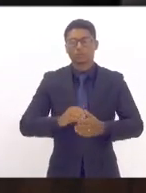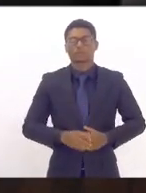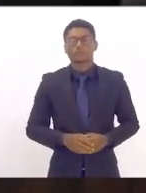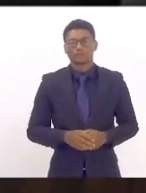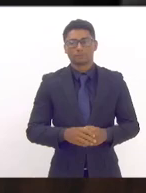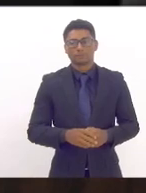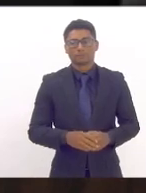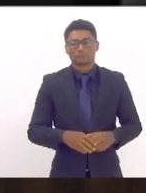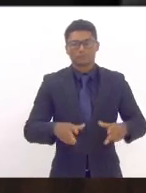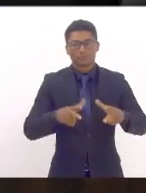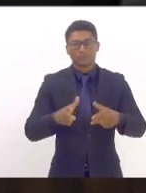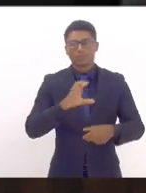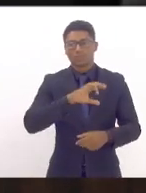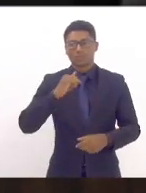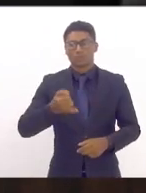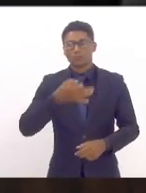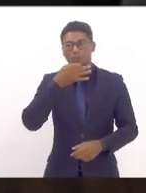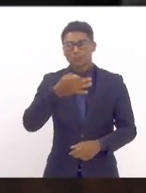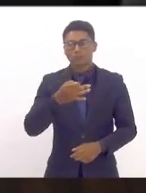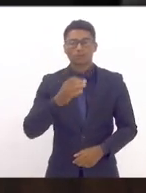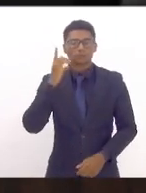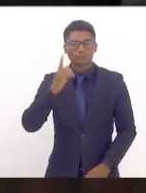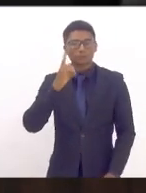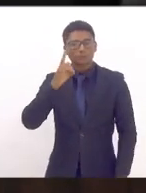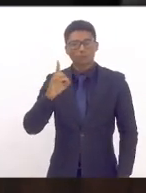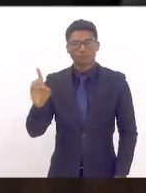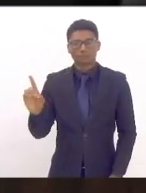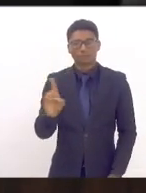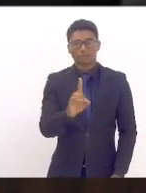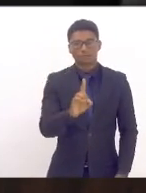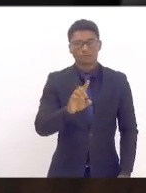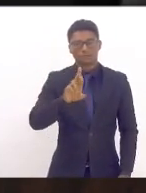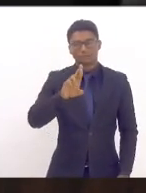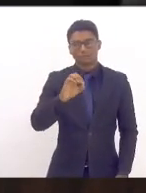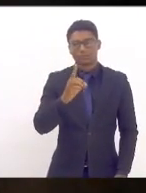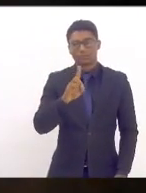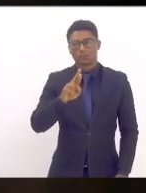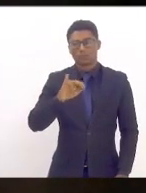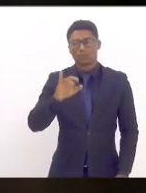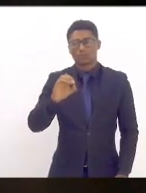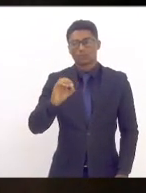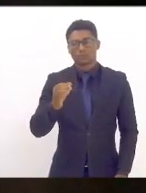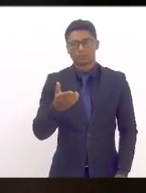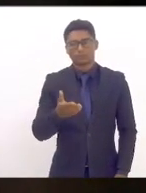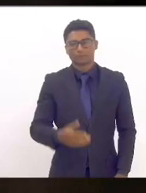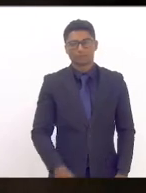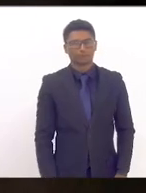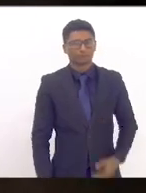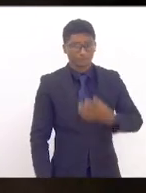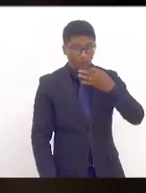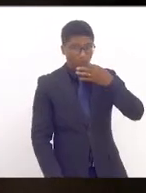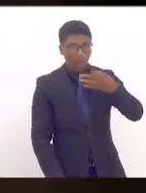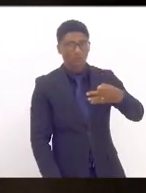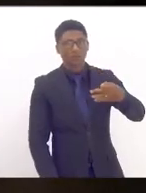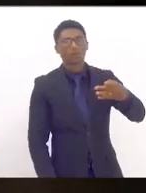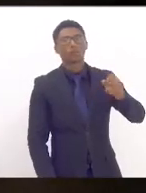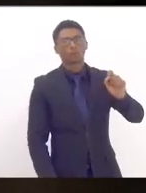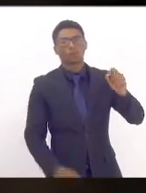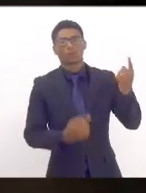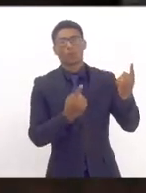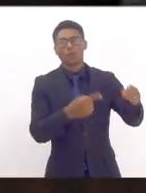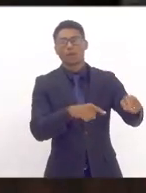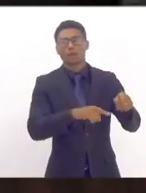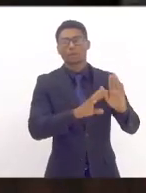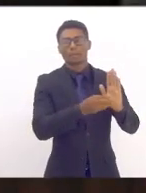parecer pela comissão de condição de Justiça deputado Rodrigo Amorim se o presidente parecer é contrário as emendas